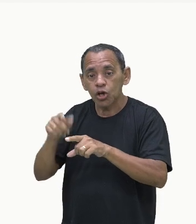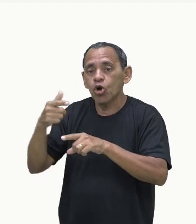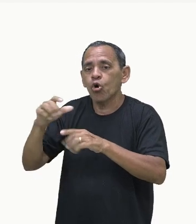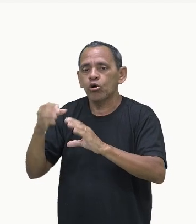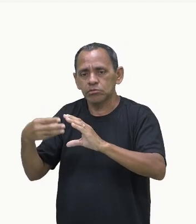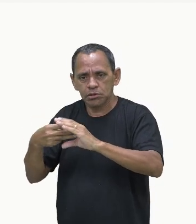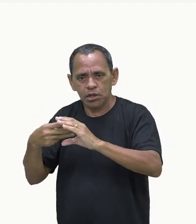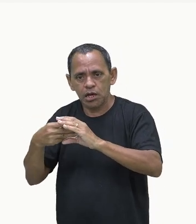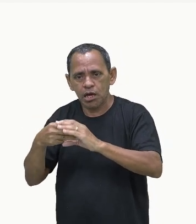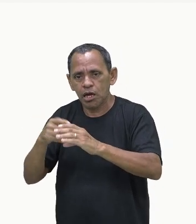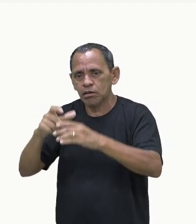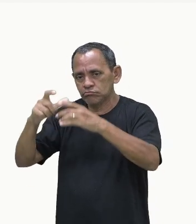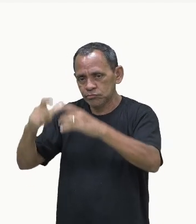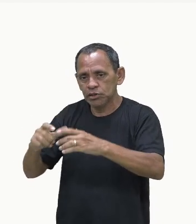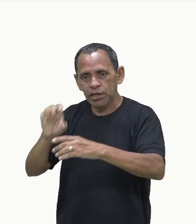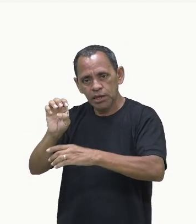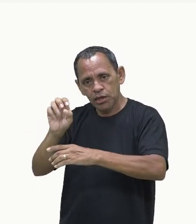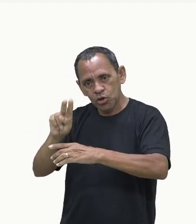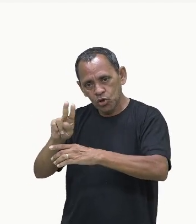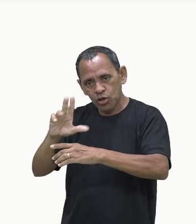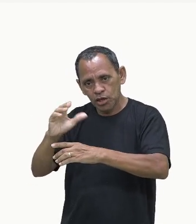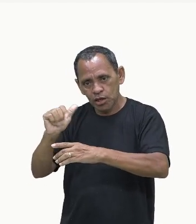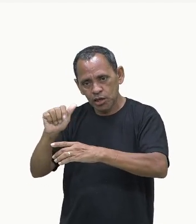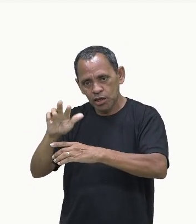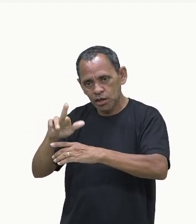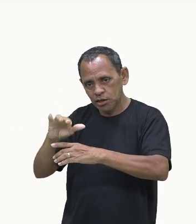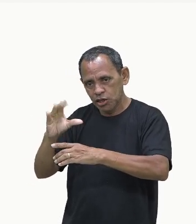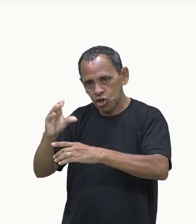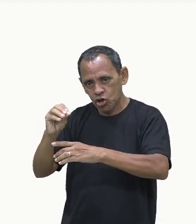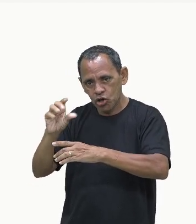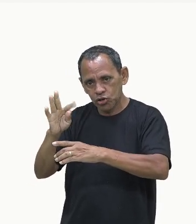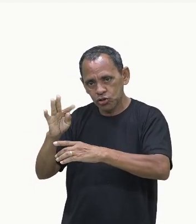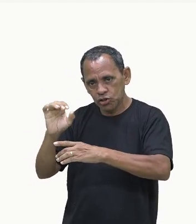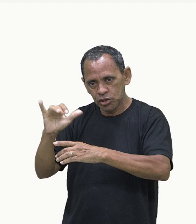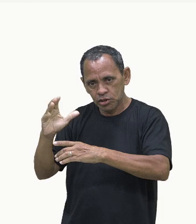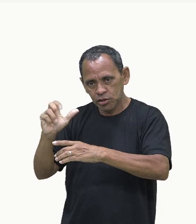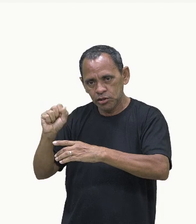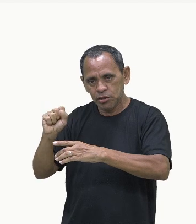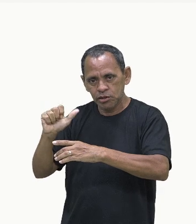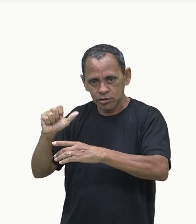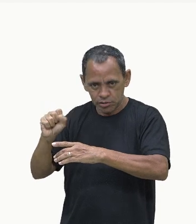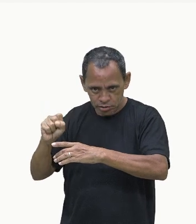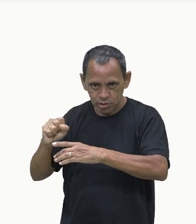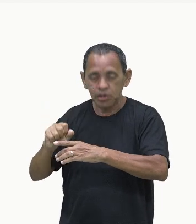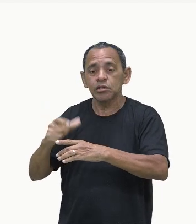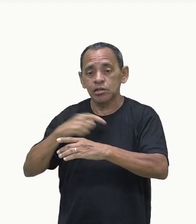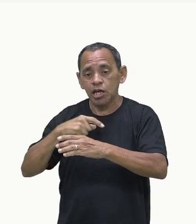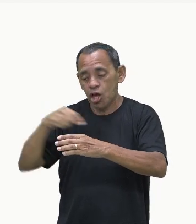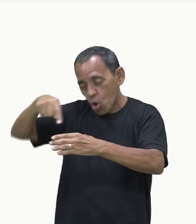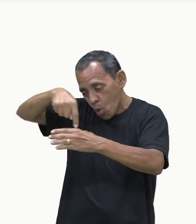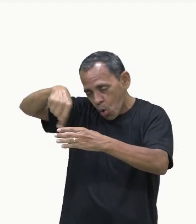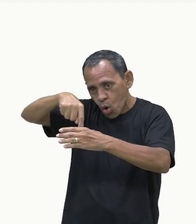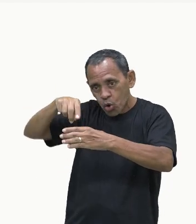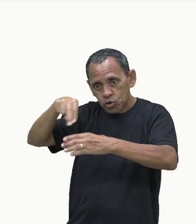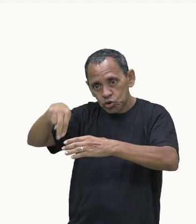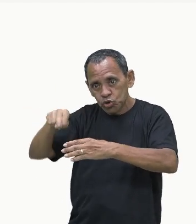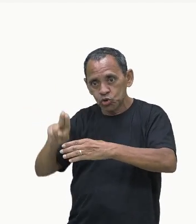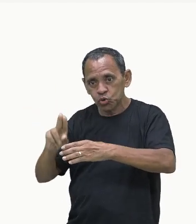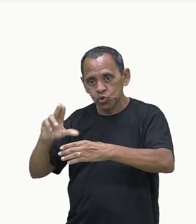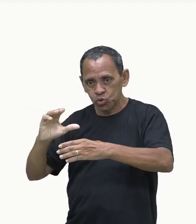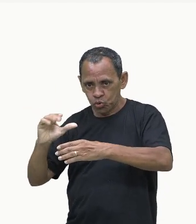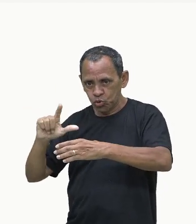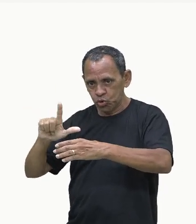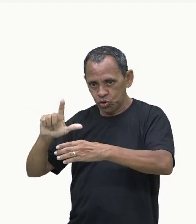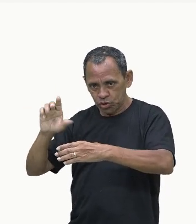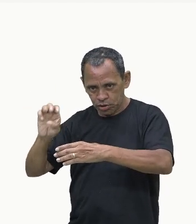de eucarióticas, em que possuem o núcleo individualizado.